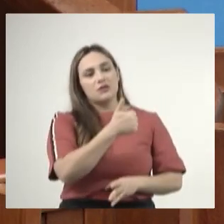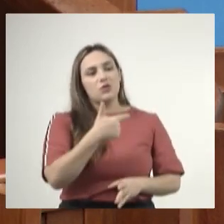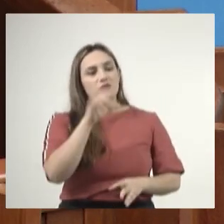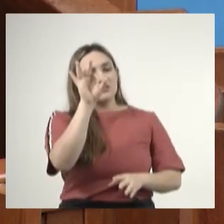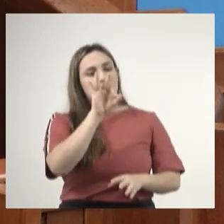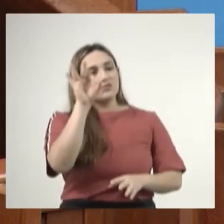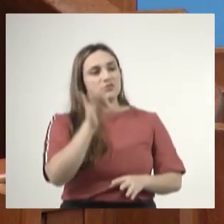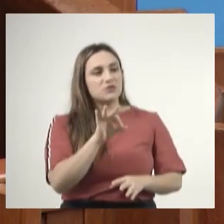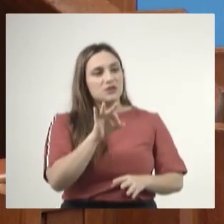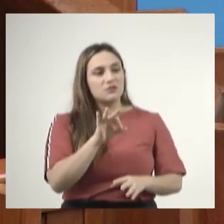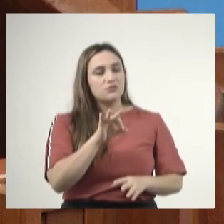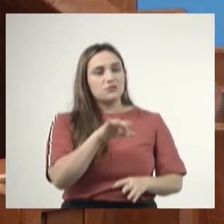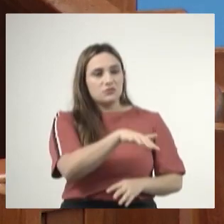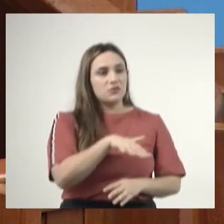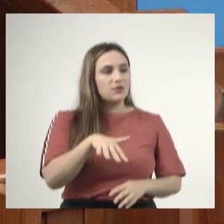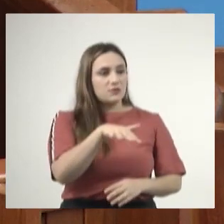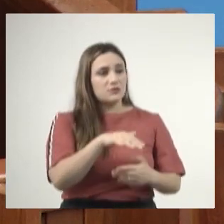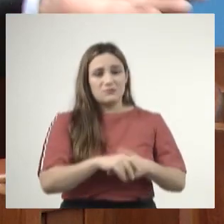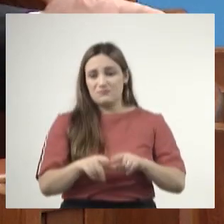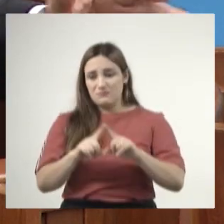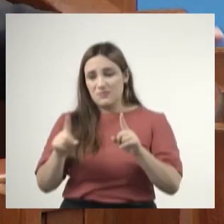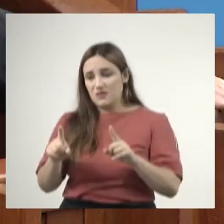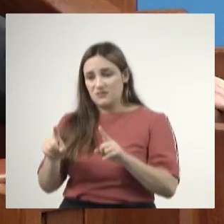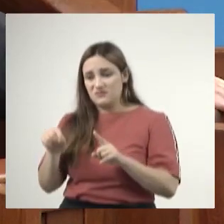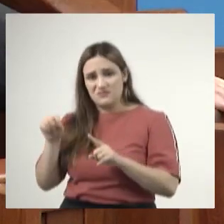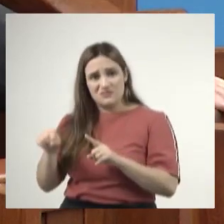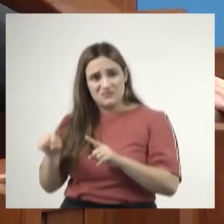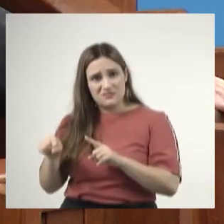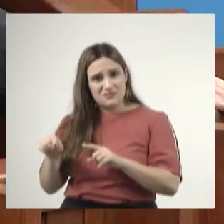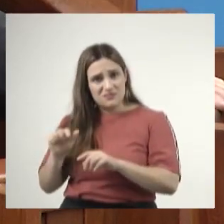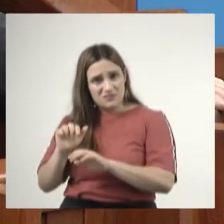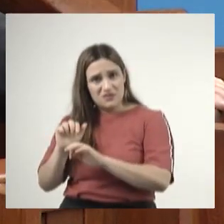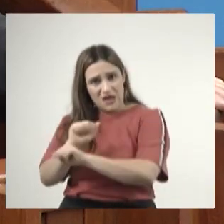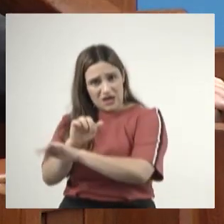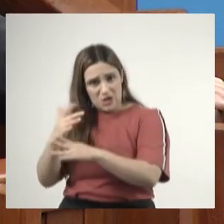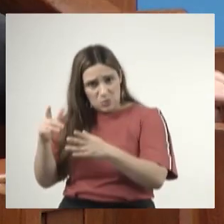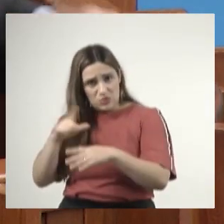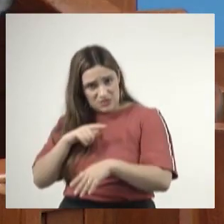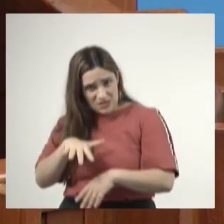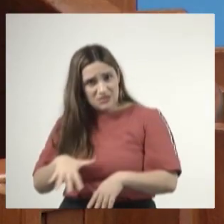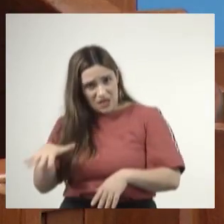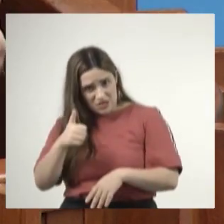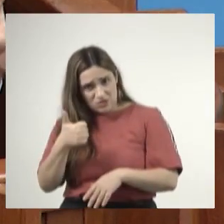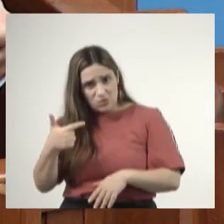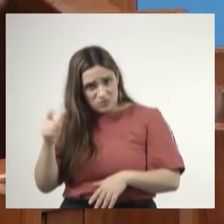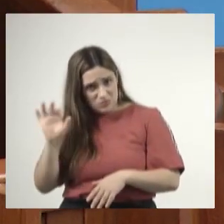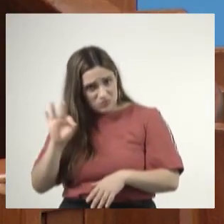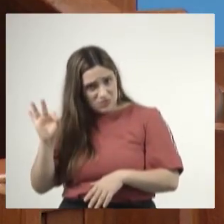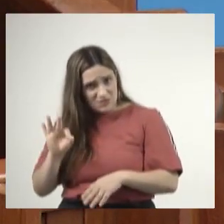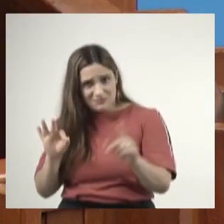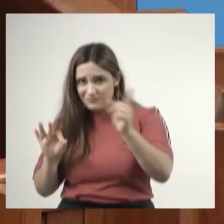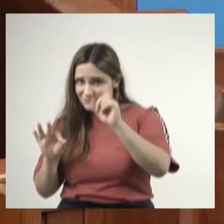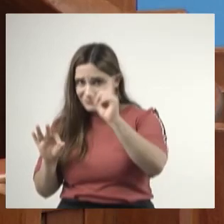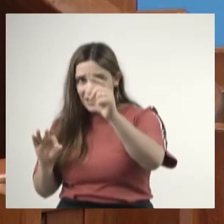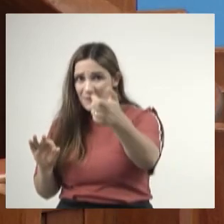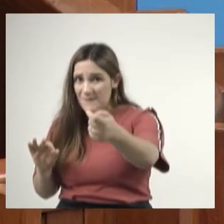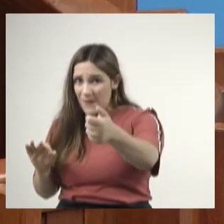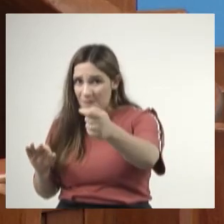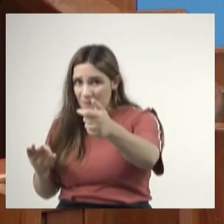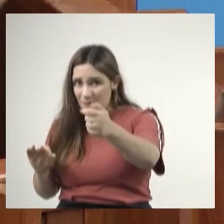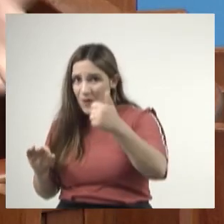nacional, e nós não temos no setor produtivo essa quantia de 12%. É muito menos a quantia que nós